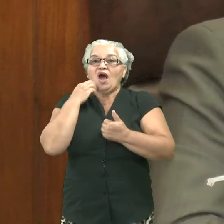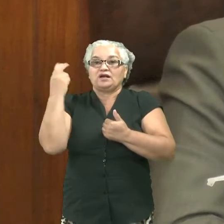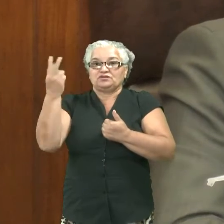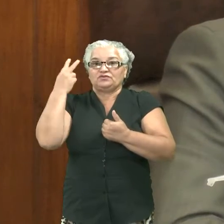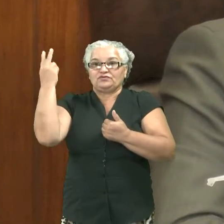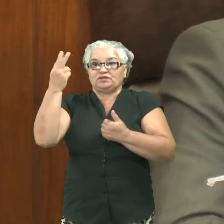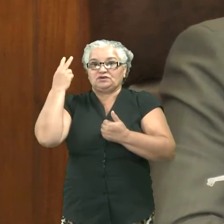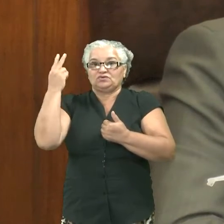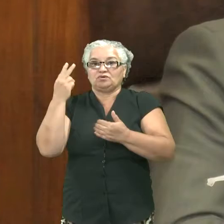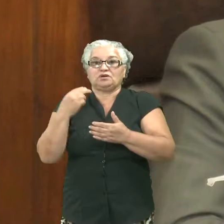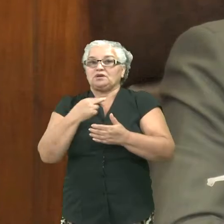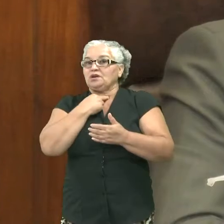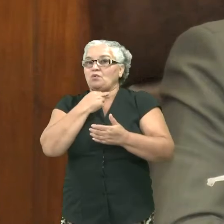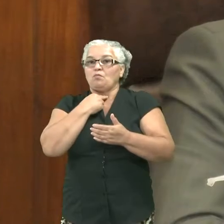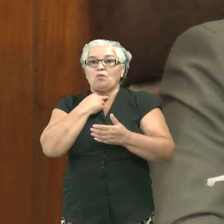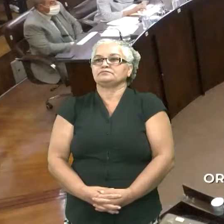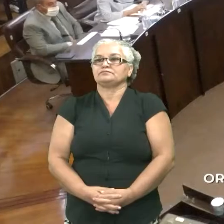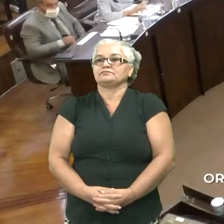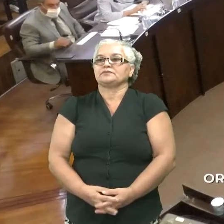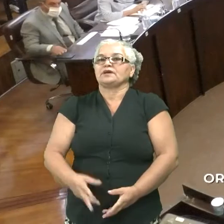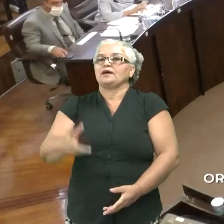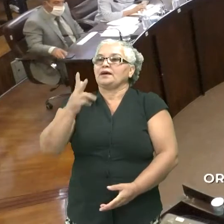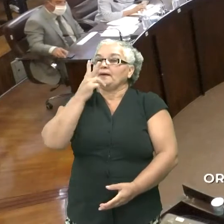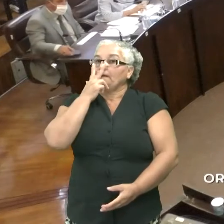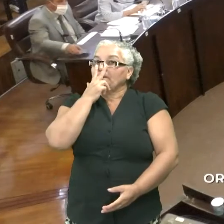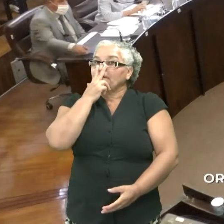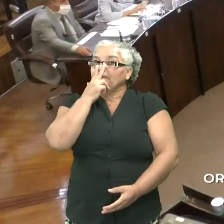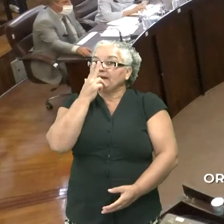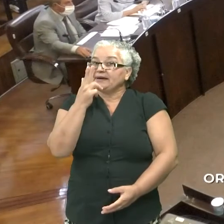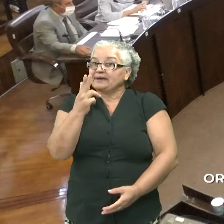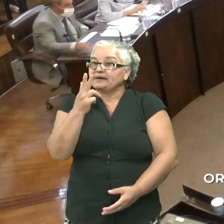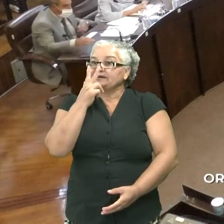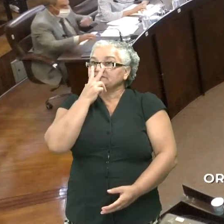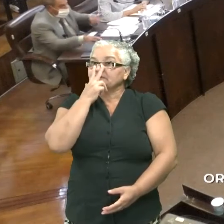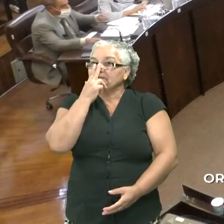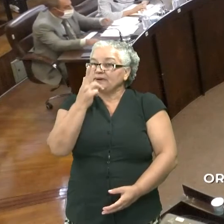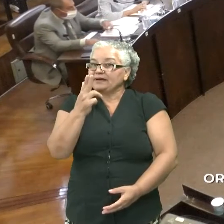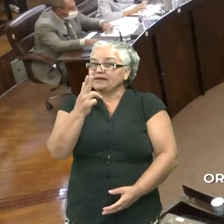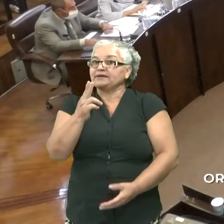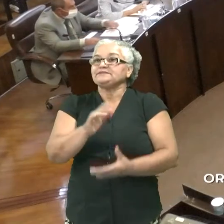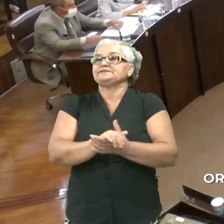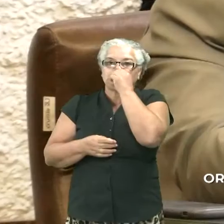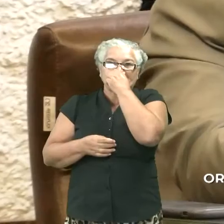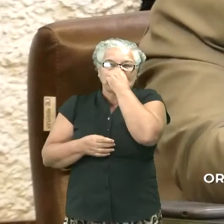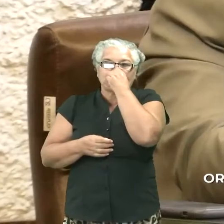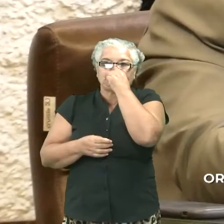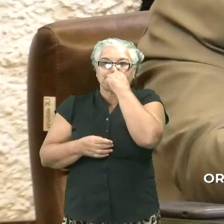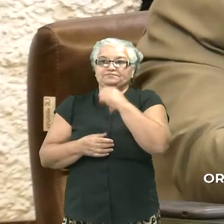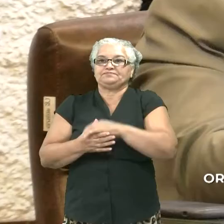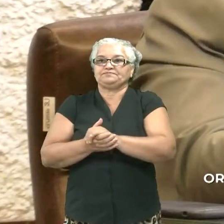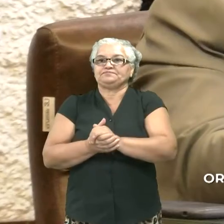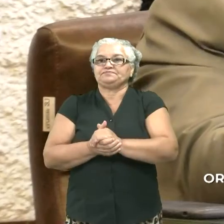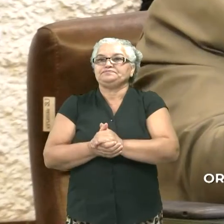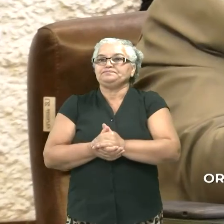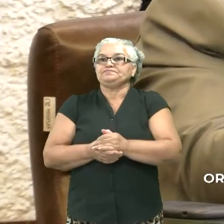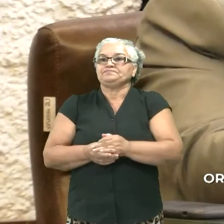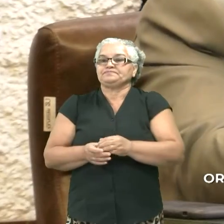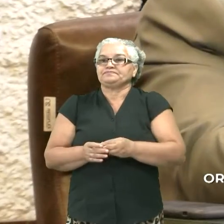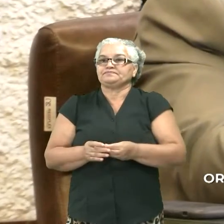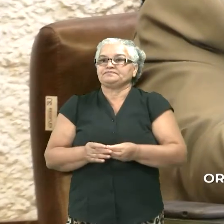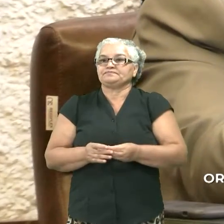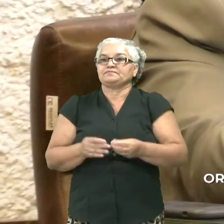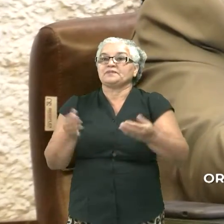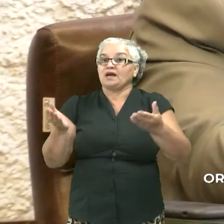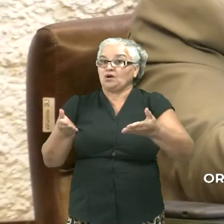forma, fizemos a convocação. Mas nenhum vereador precisou votar. O vereador Júnior Moraes pediu vista, adiando